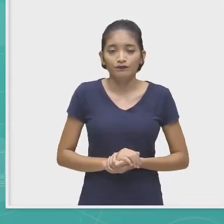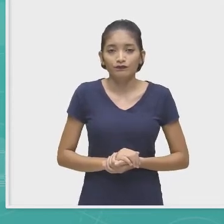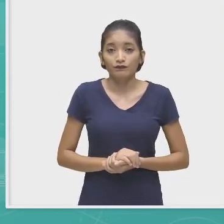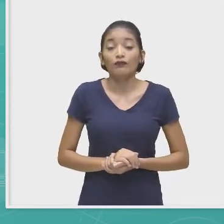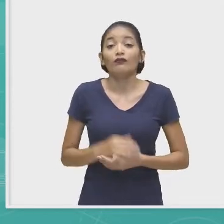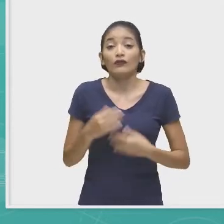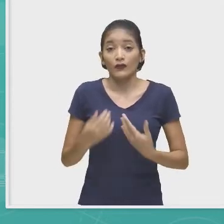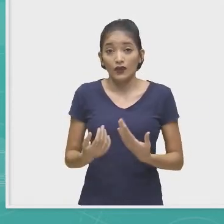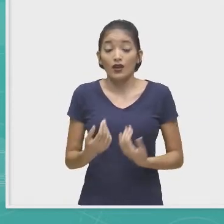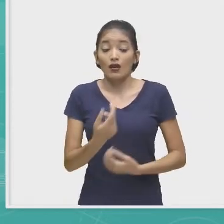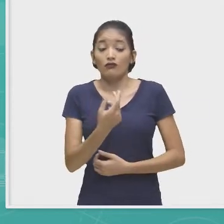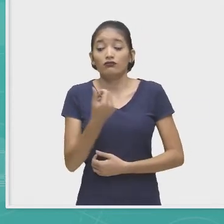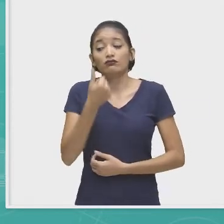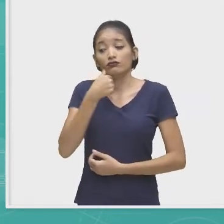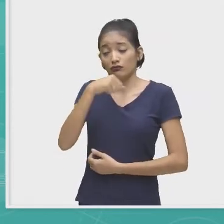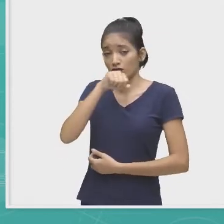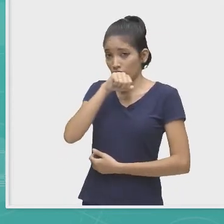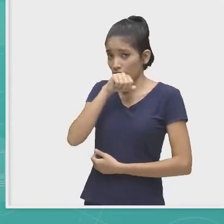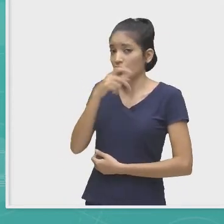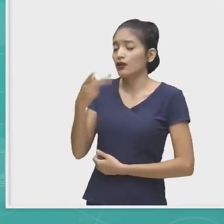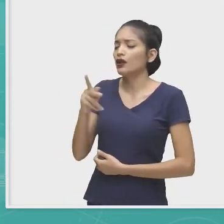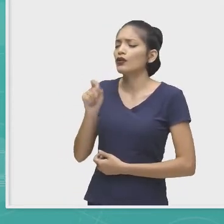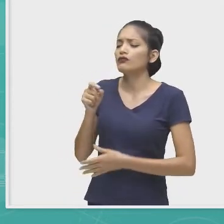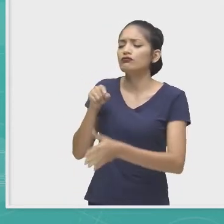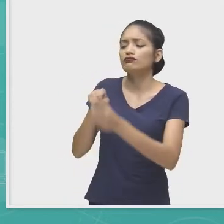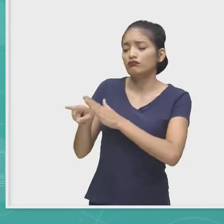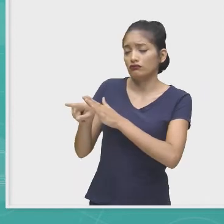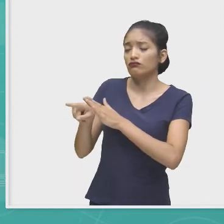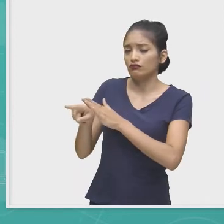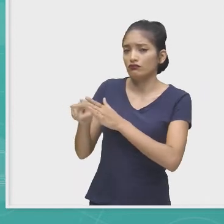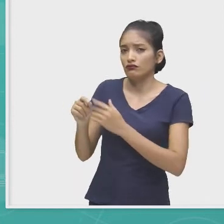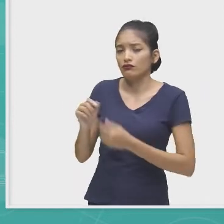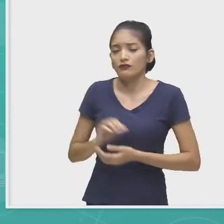Sua mãe, então, lhe fez a seguinte pergunta: